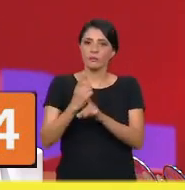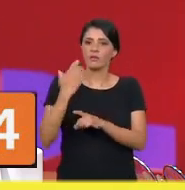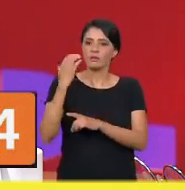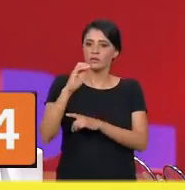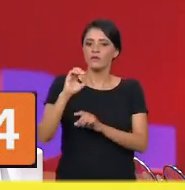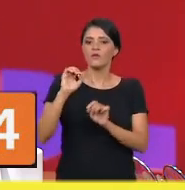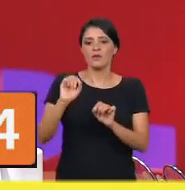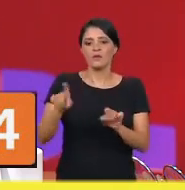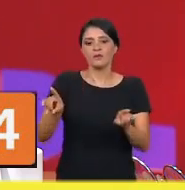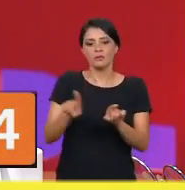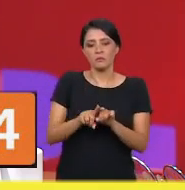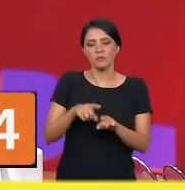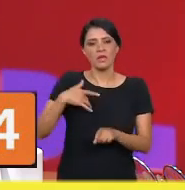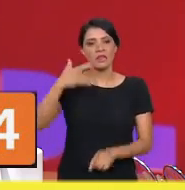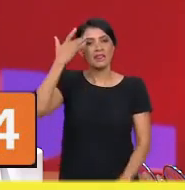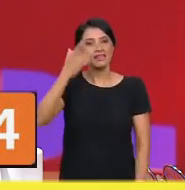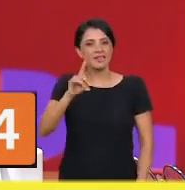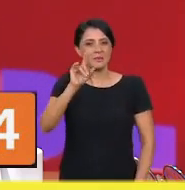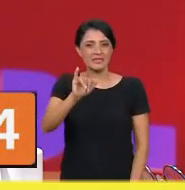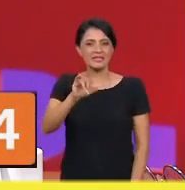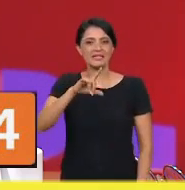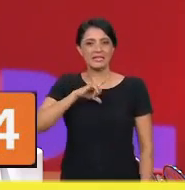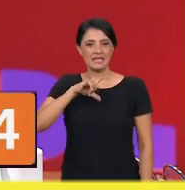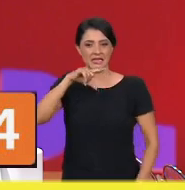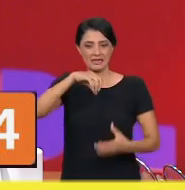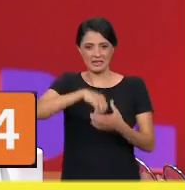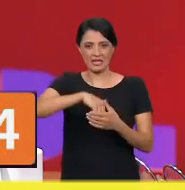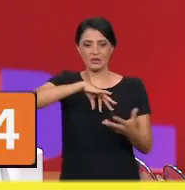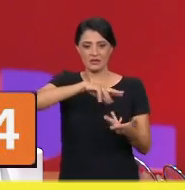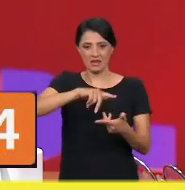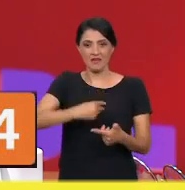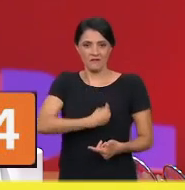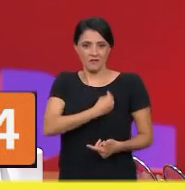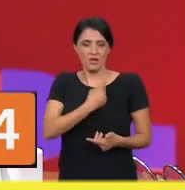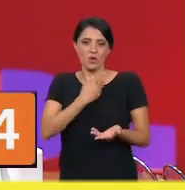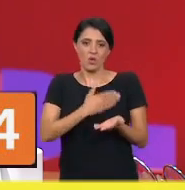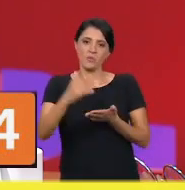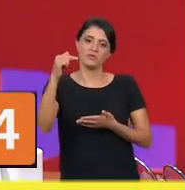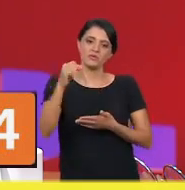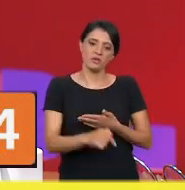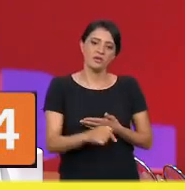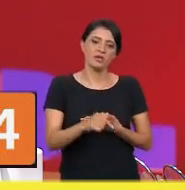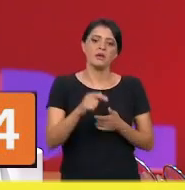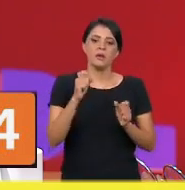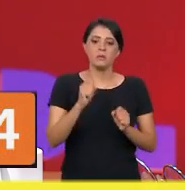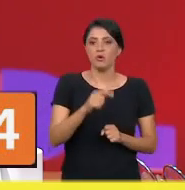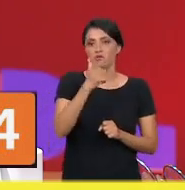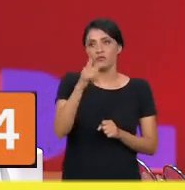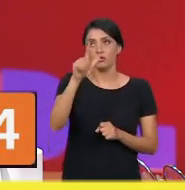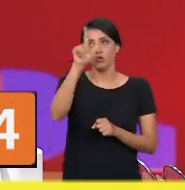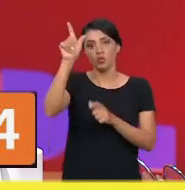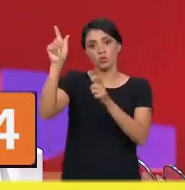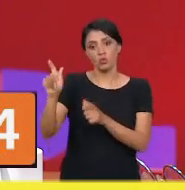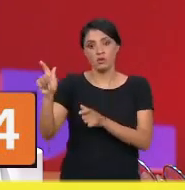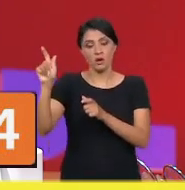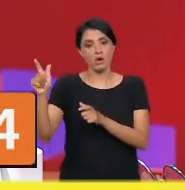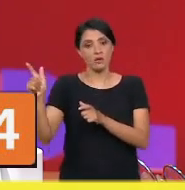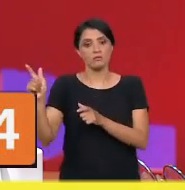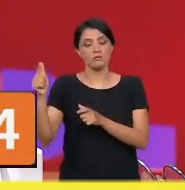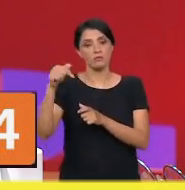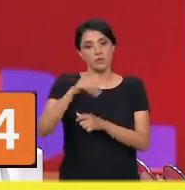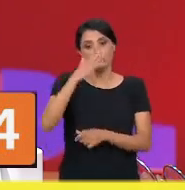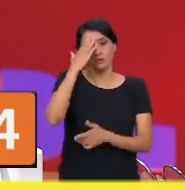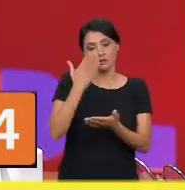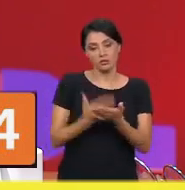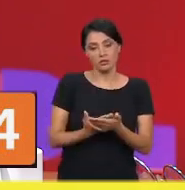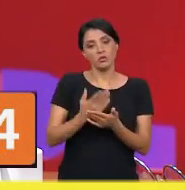tempos. Inclusive, a gente nem sabe se a vida na Terra começou na Terra, né? Ela pode ter vindo do espaço. Então, eu